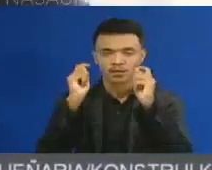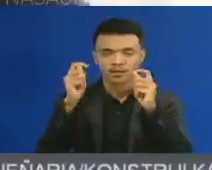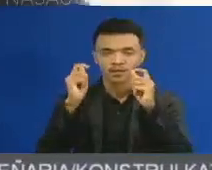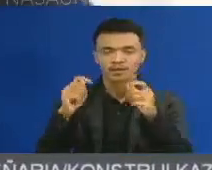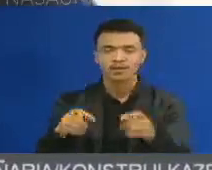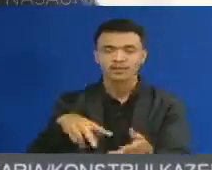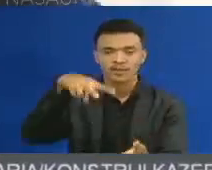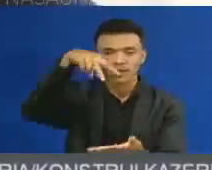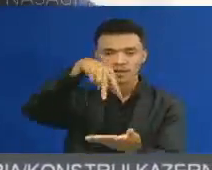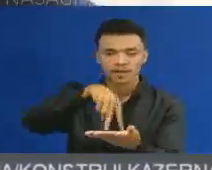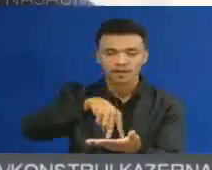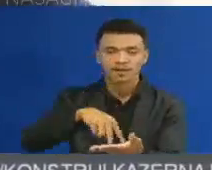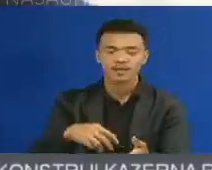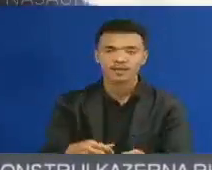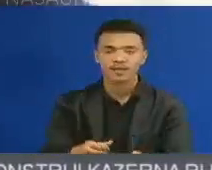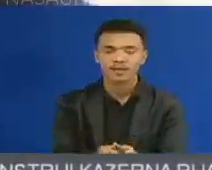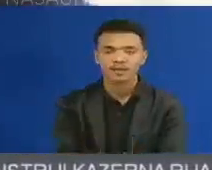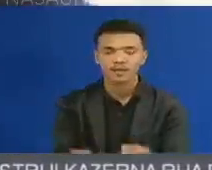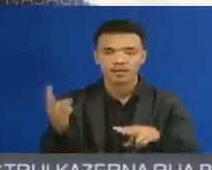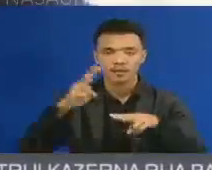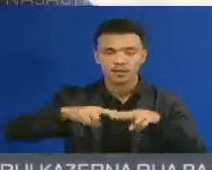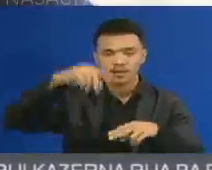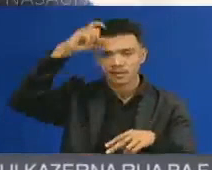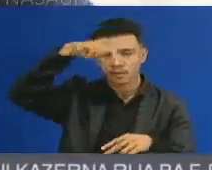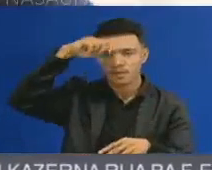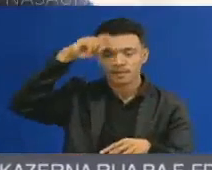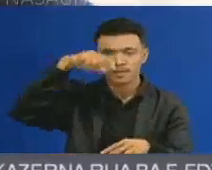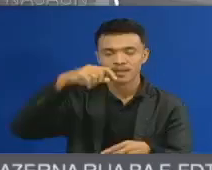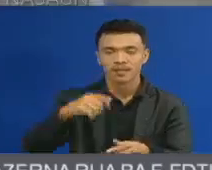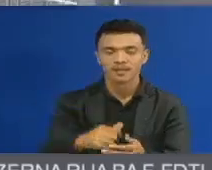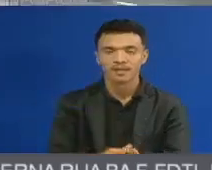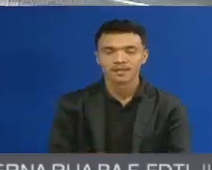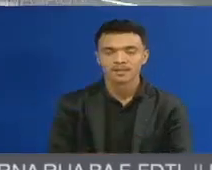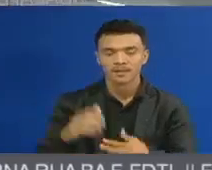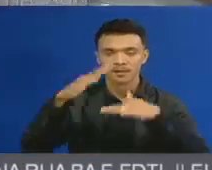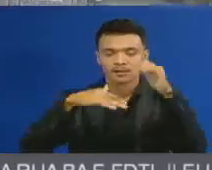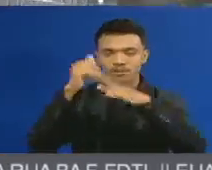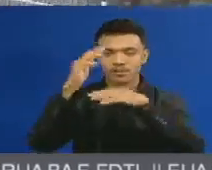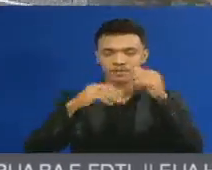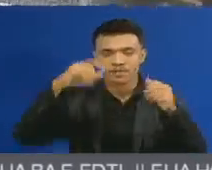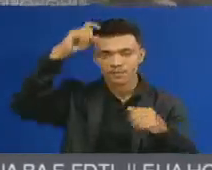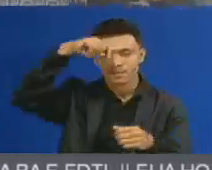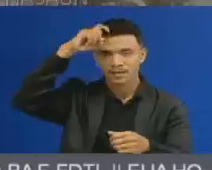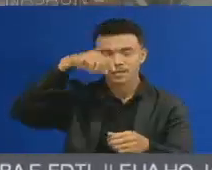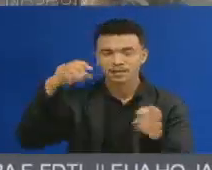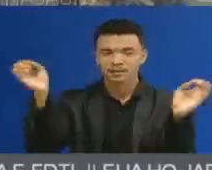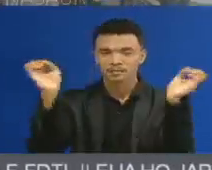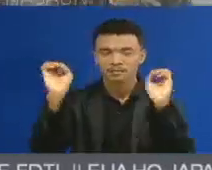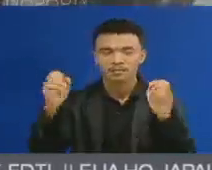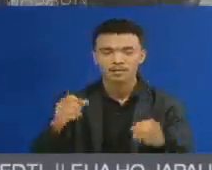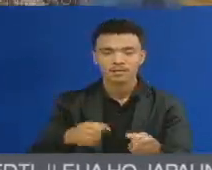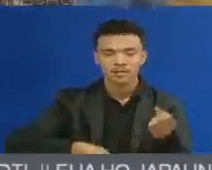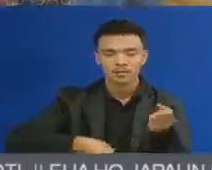ri, não aperfeiçoa as habilidades, engenharia, na construção. Habilidade Hiraknel aos de tratamento